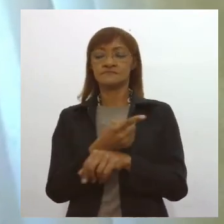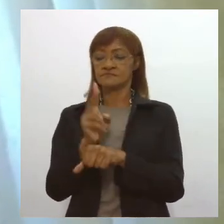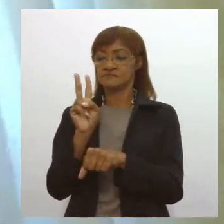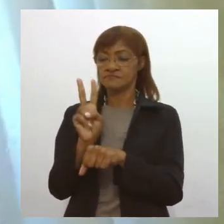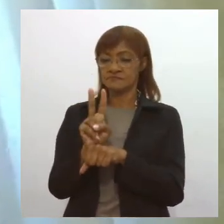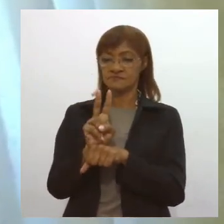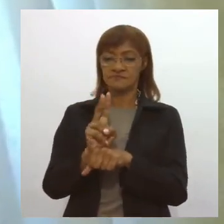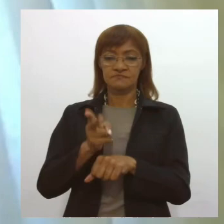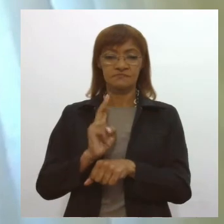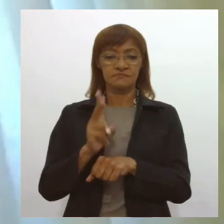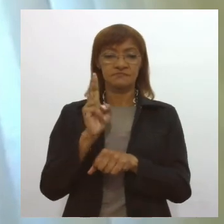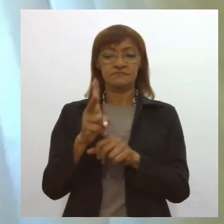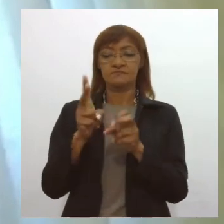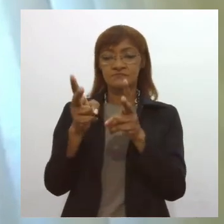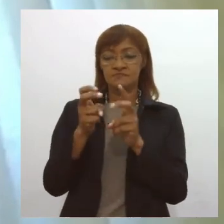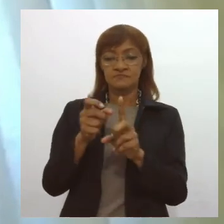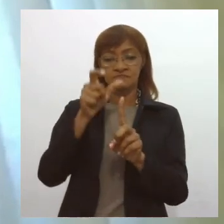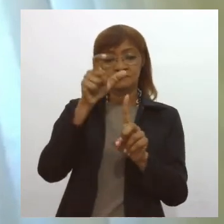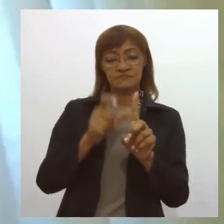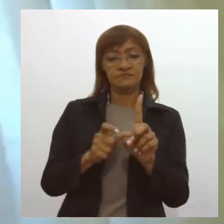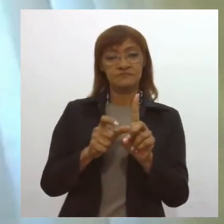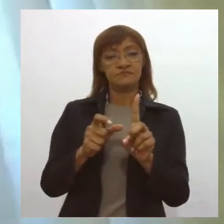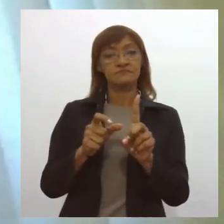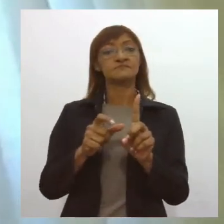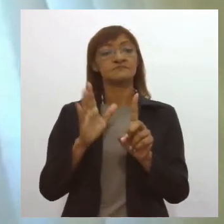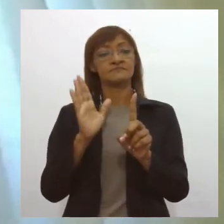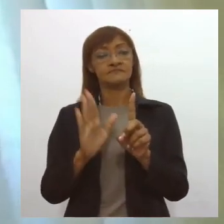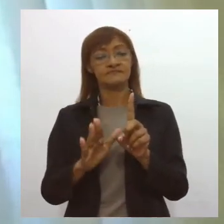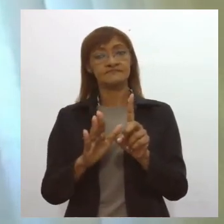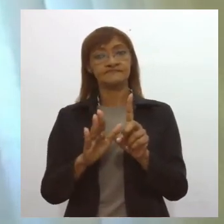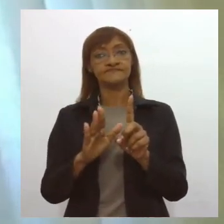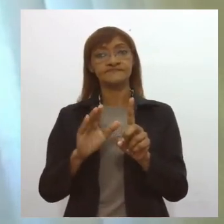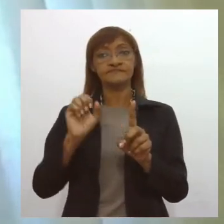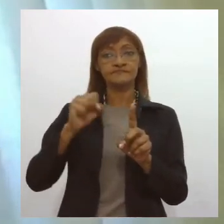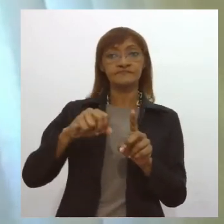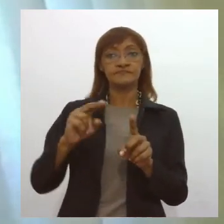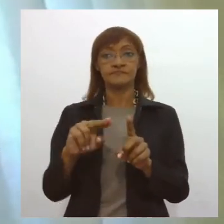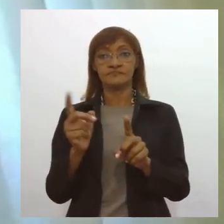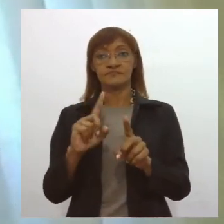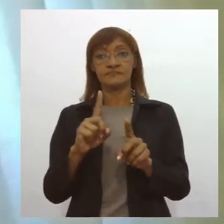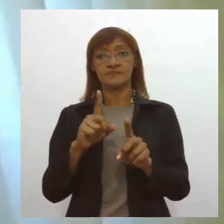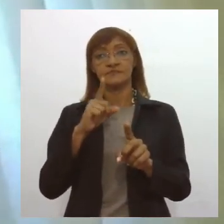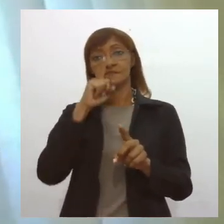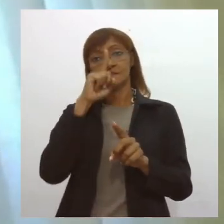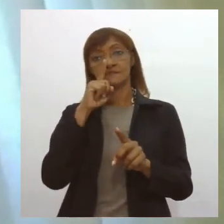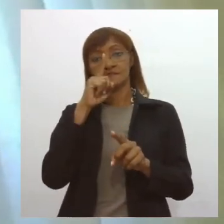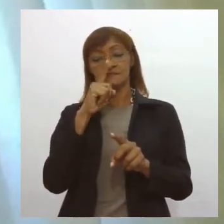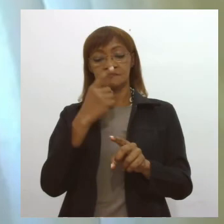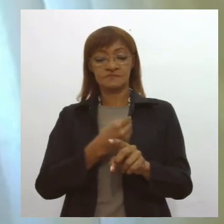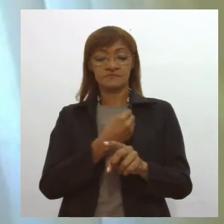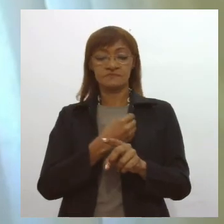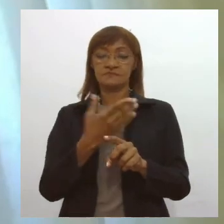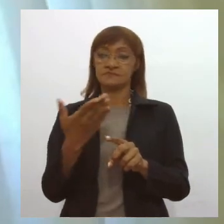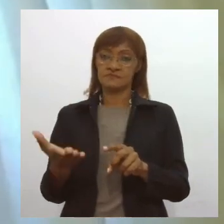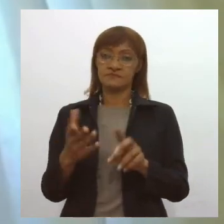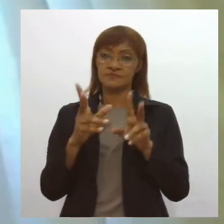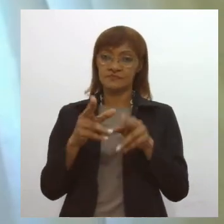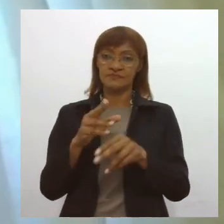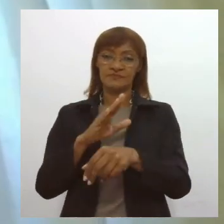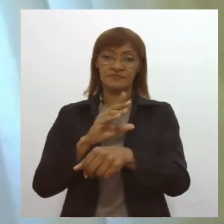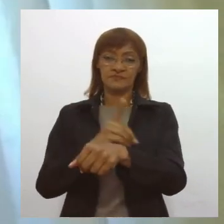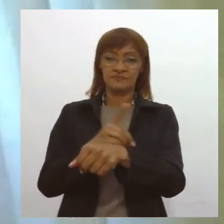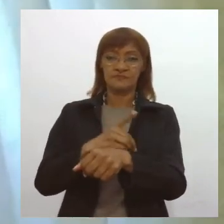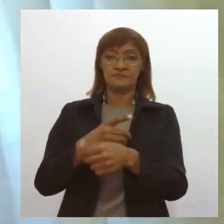é a observância, né, em determinados casos de pacientes de alto e baixo risco, para a gente quantificar o número de